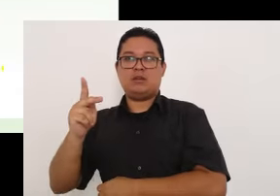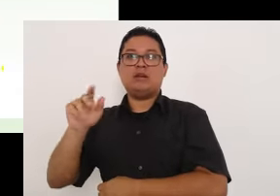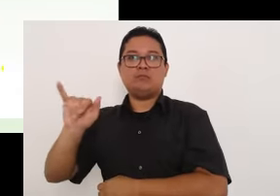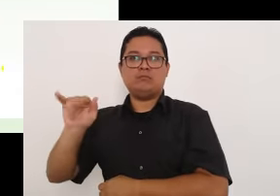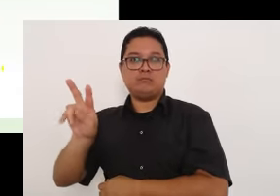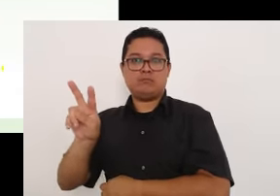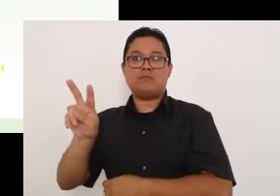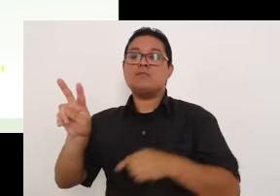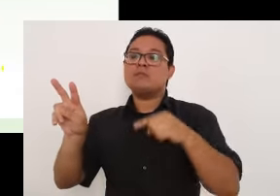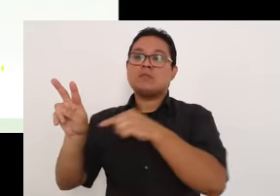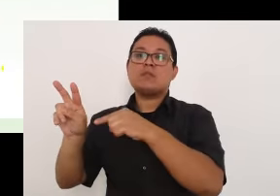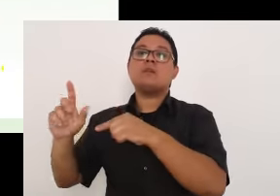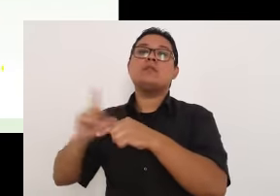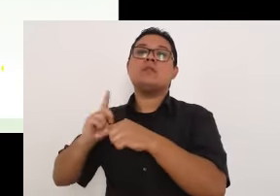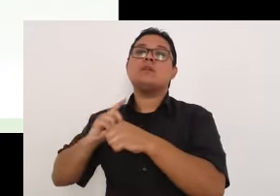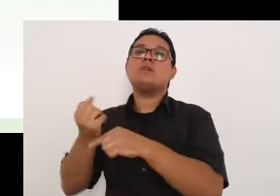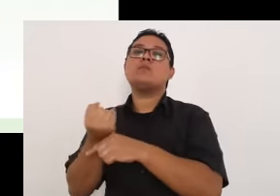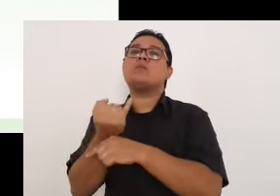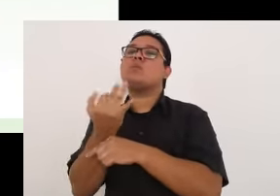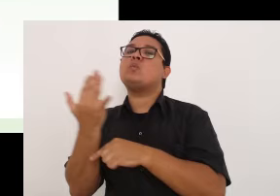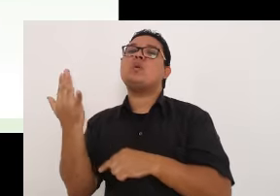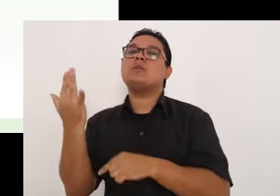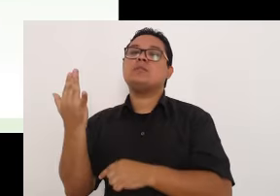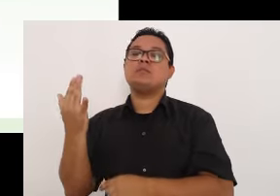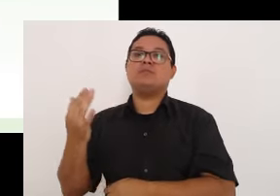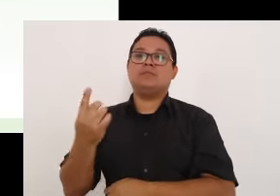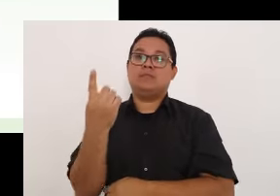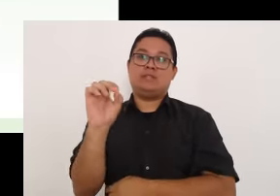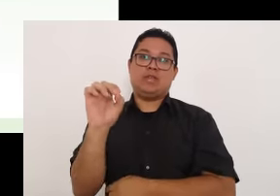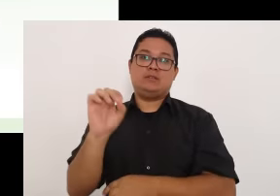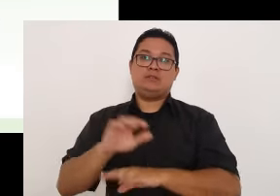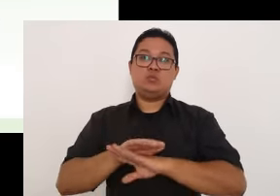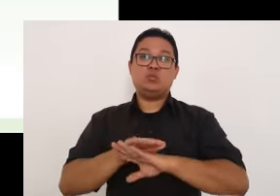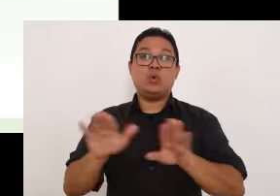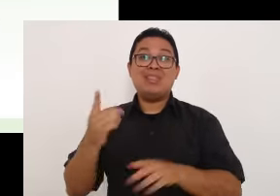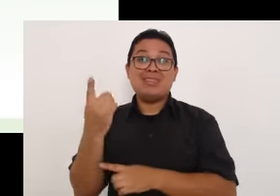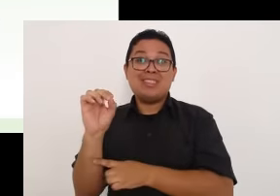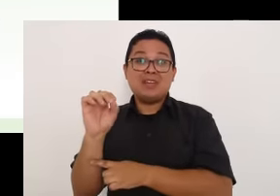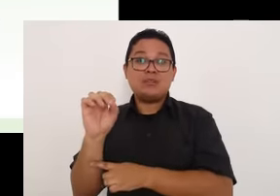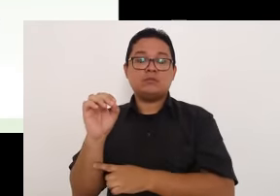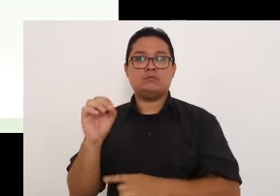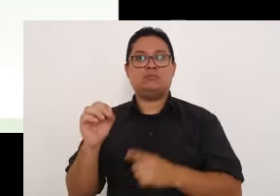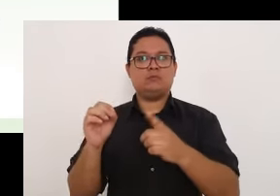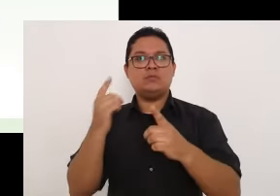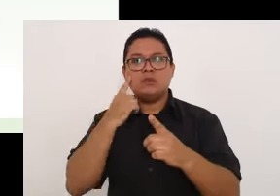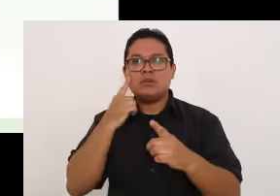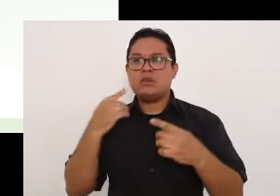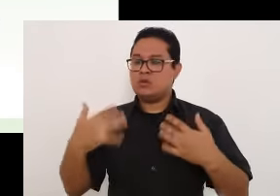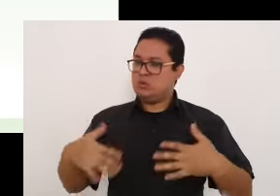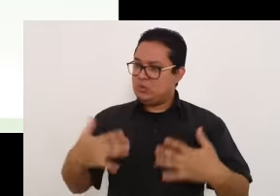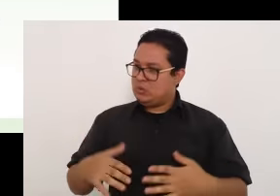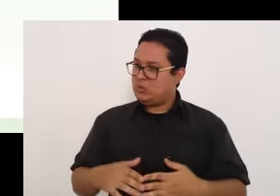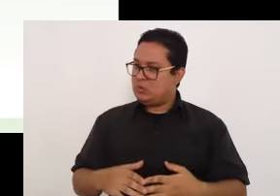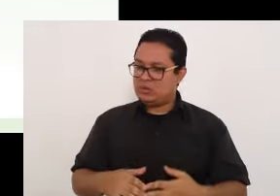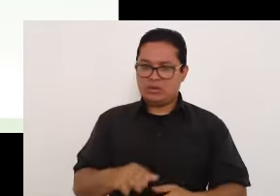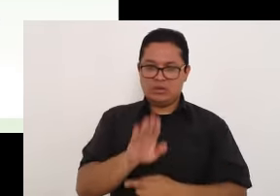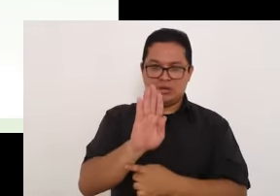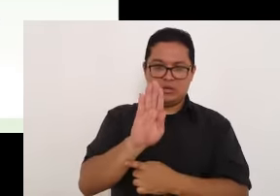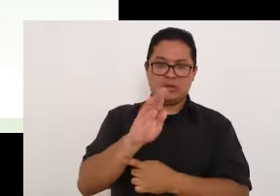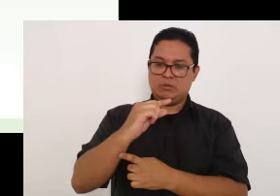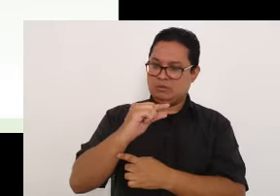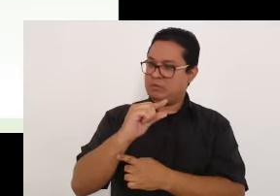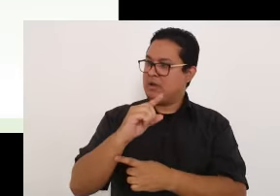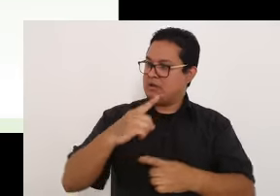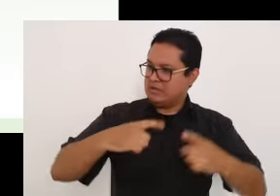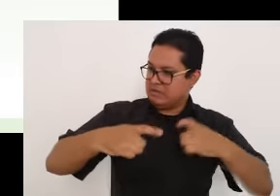É muito menos do que uma bactéria, muito menos. Bactérias são unicelulares, certo? São